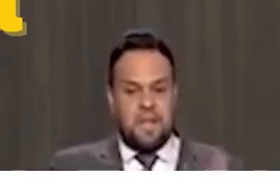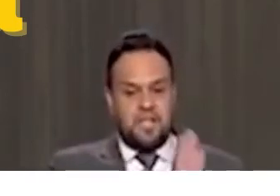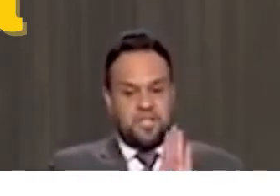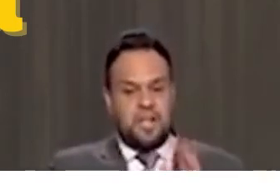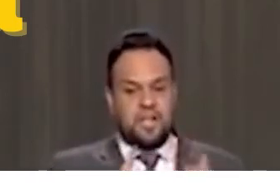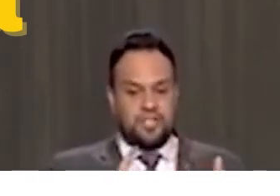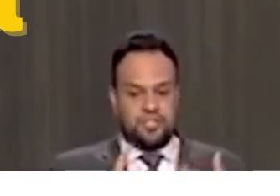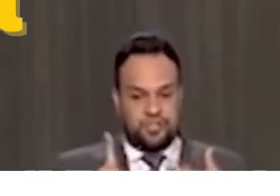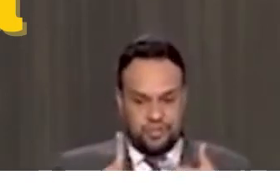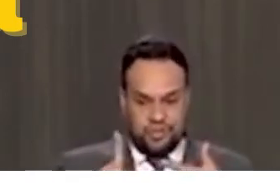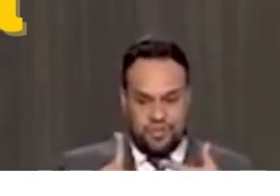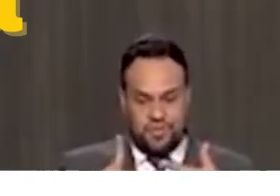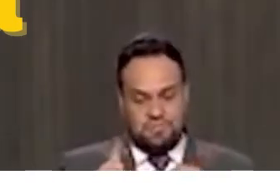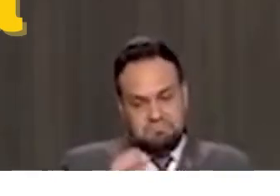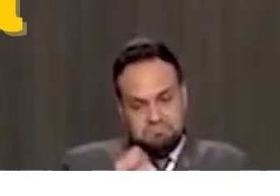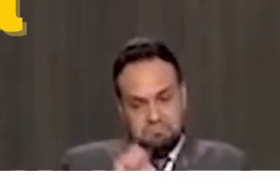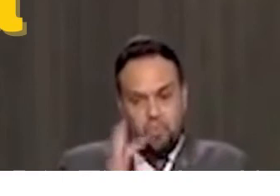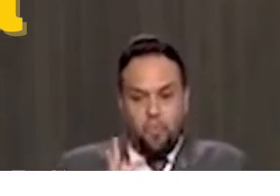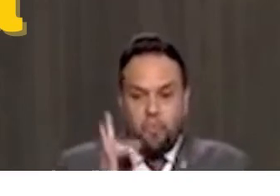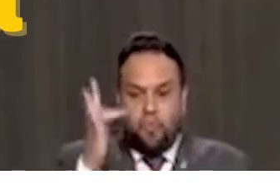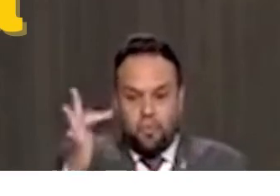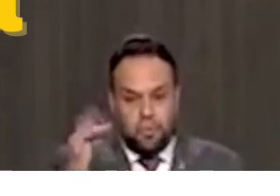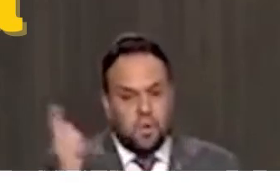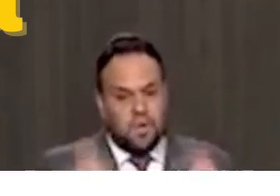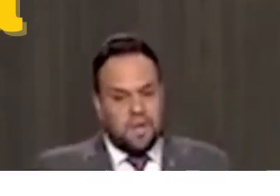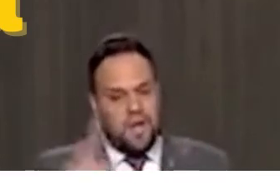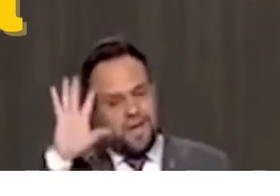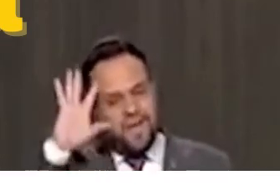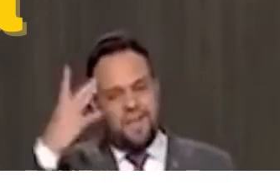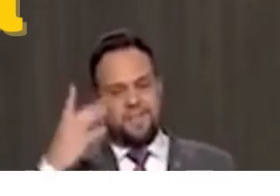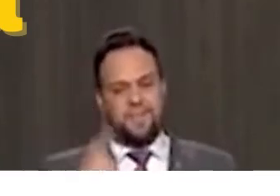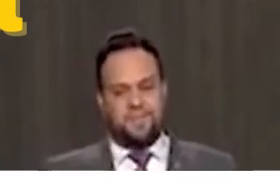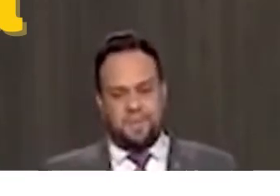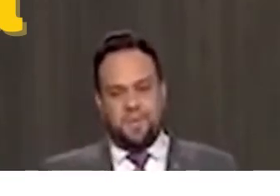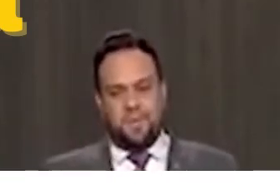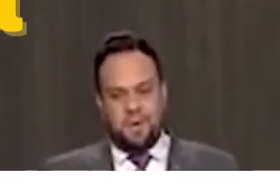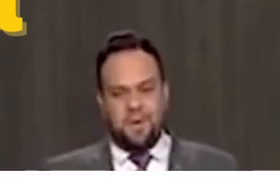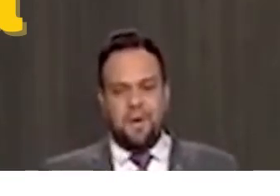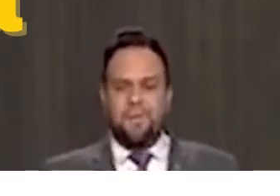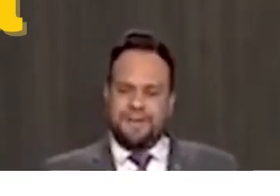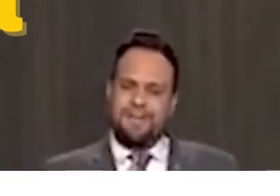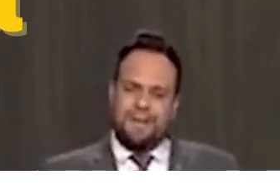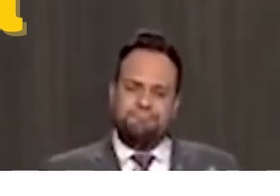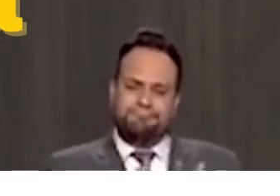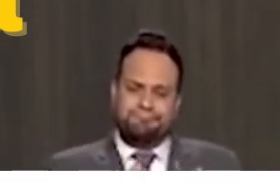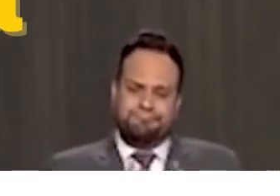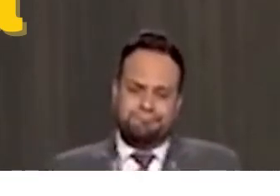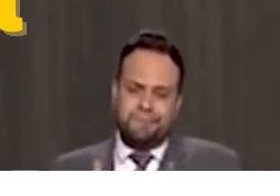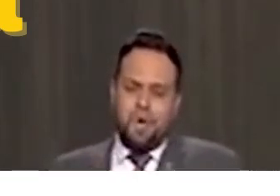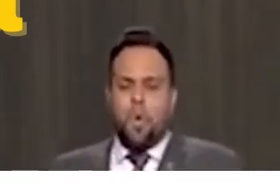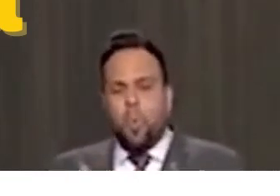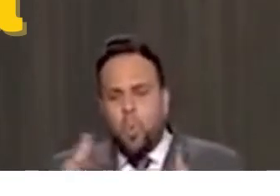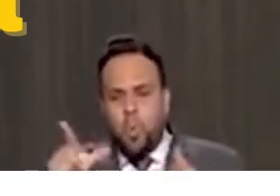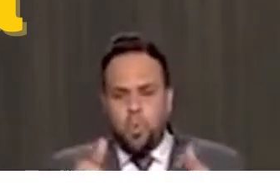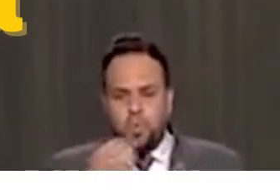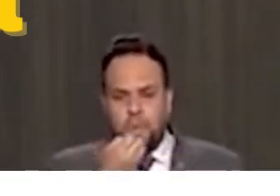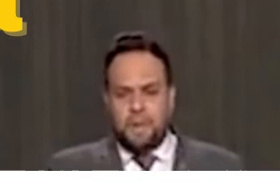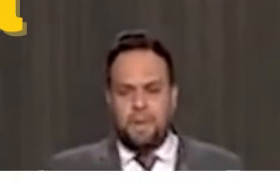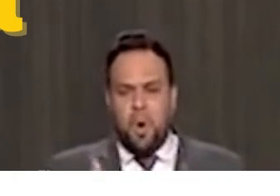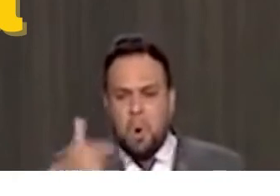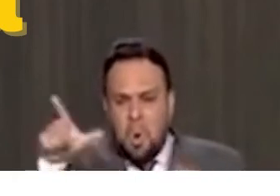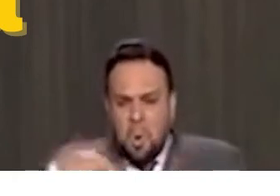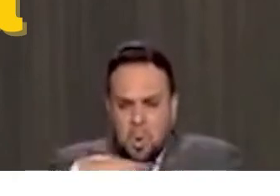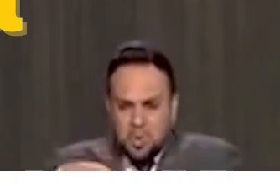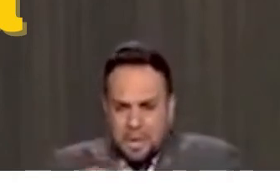futuro tenha chance de resolver esses assuntos, né, esses problemas, esses entraves, entre outros, para o nosso bem. Ninguém tem o que nós